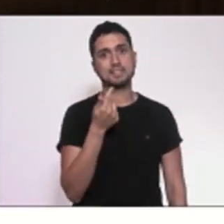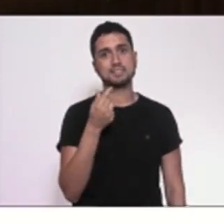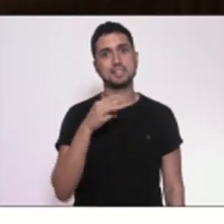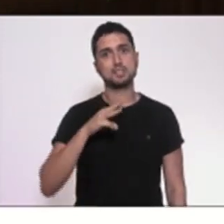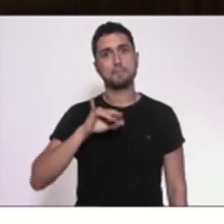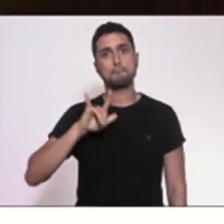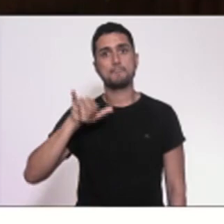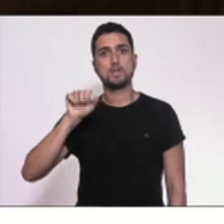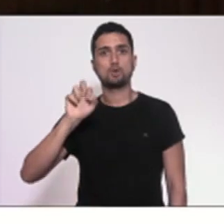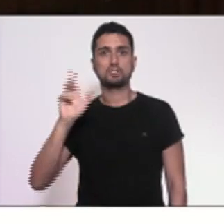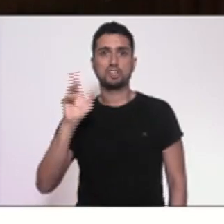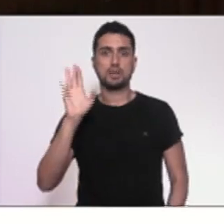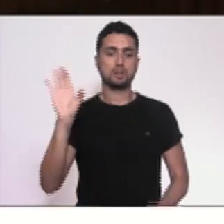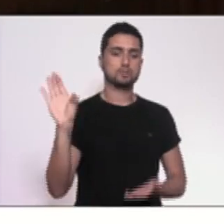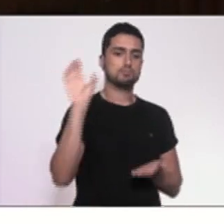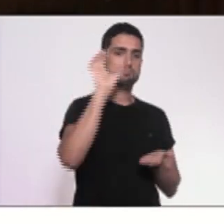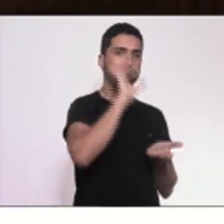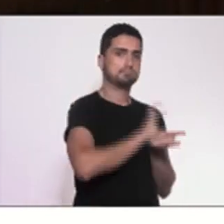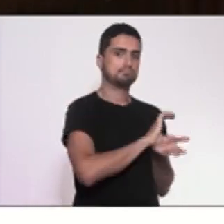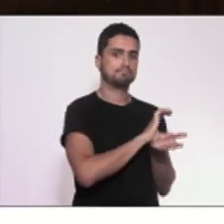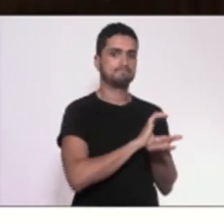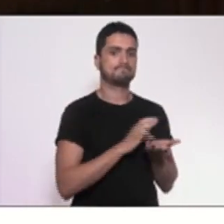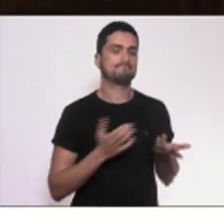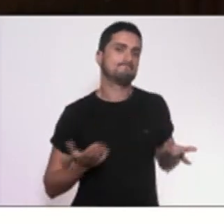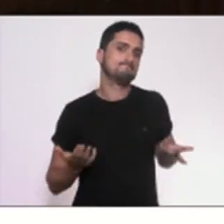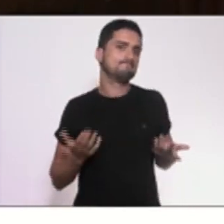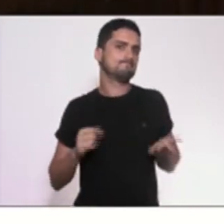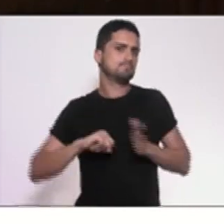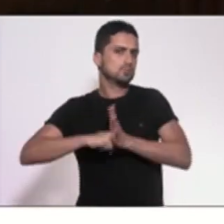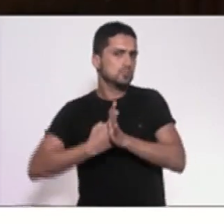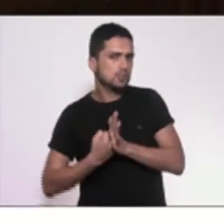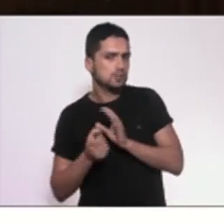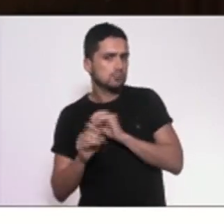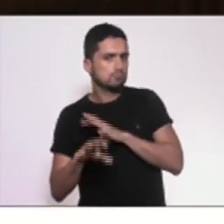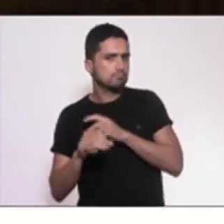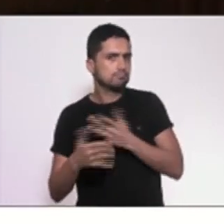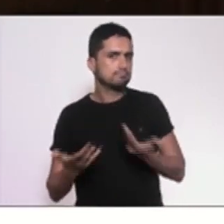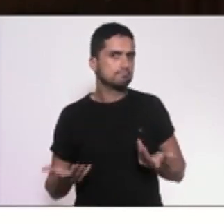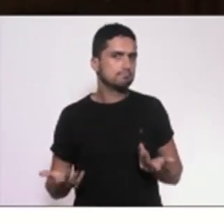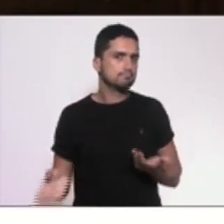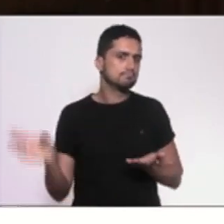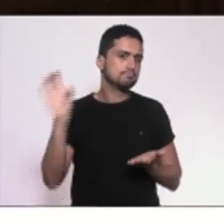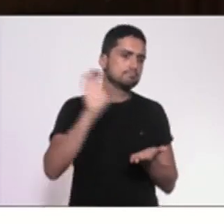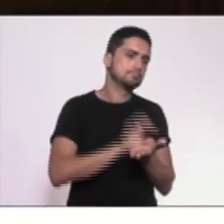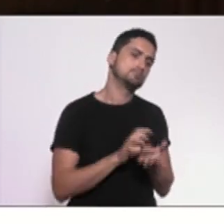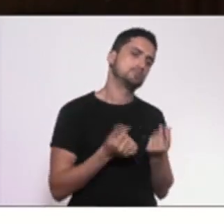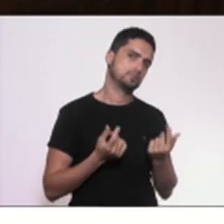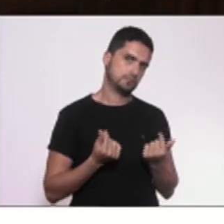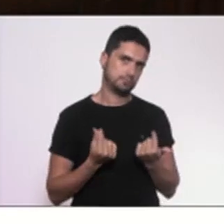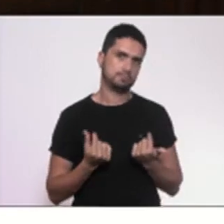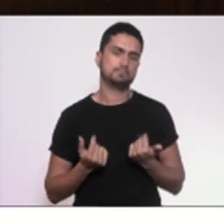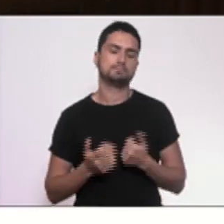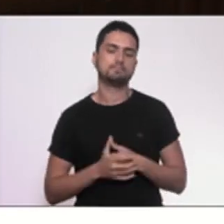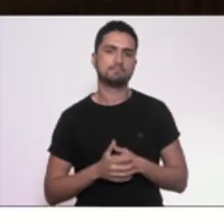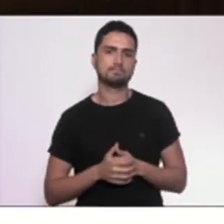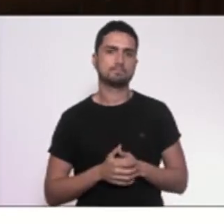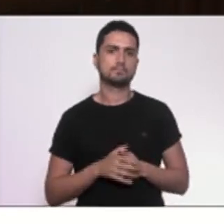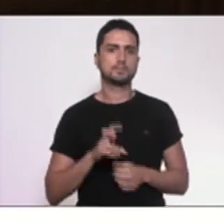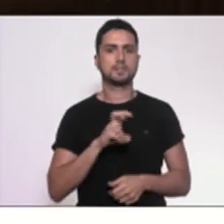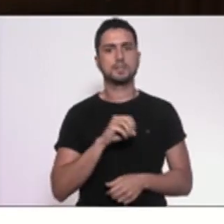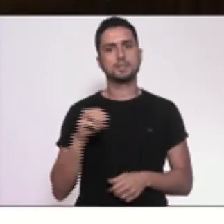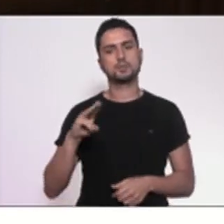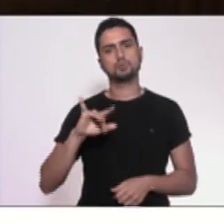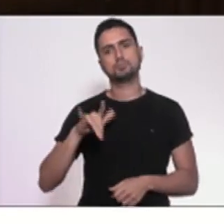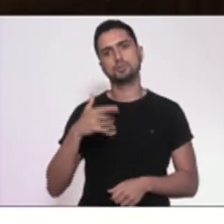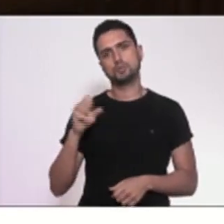em 2019. Segundo a CAPES, as bolsas têm vida útil de 4 anos e a economia no período será de cerca de 500 milhões.